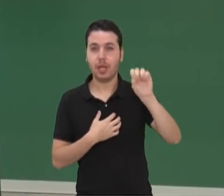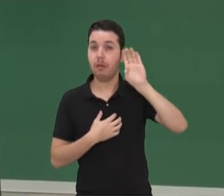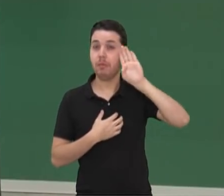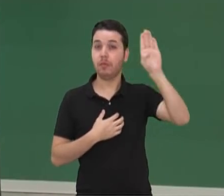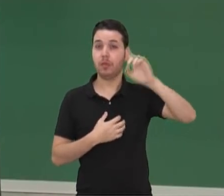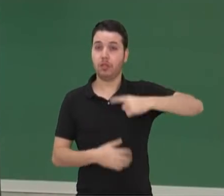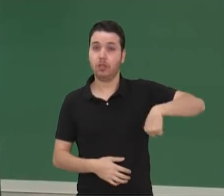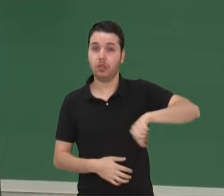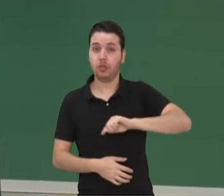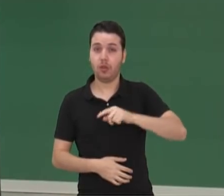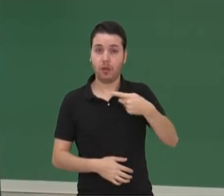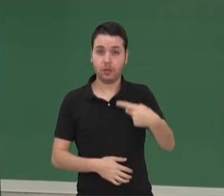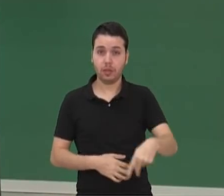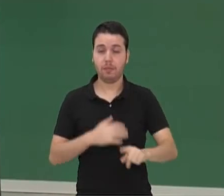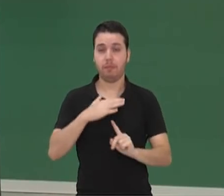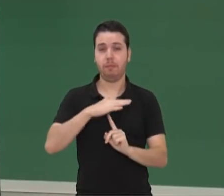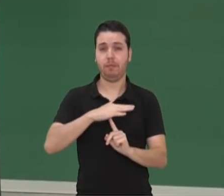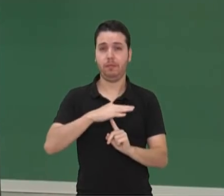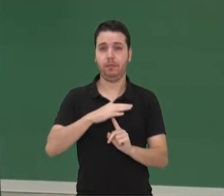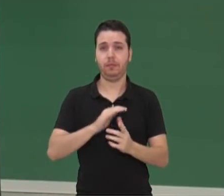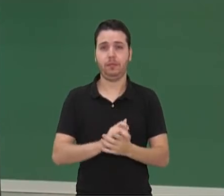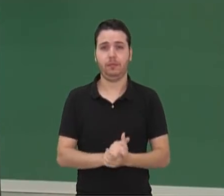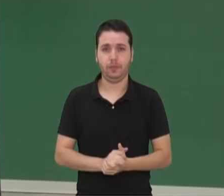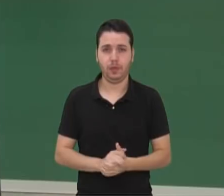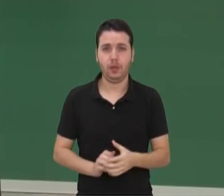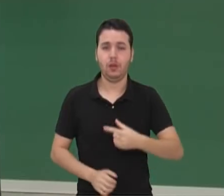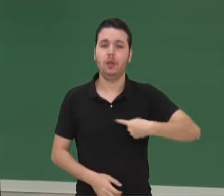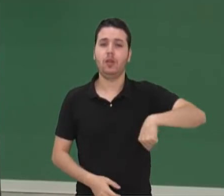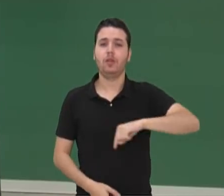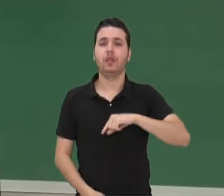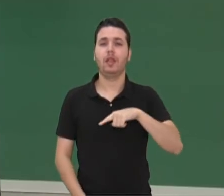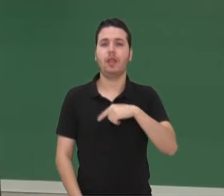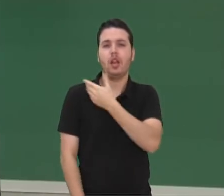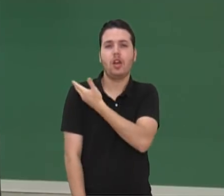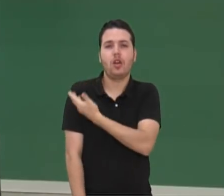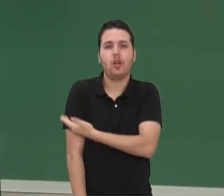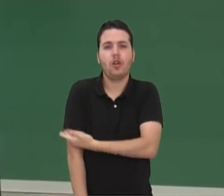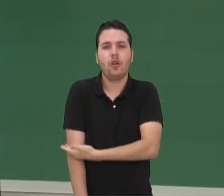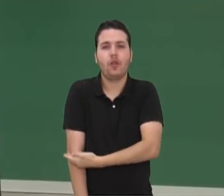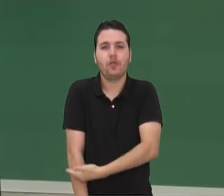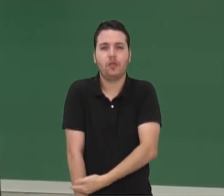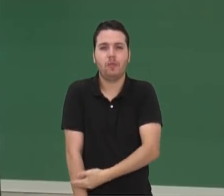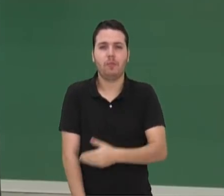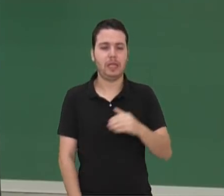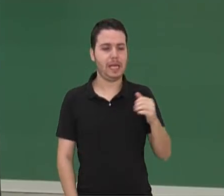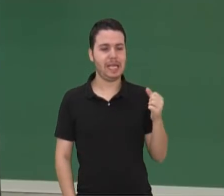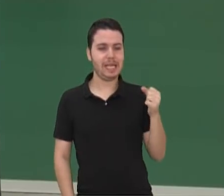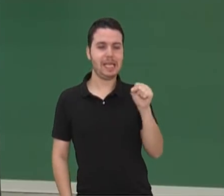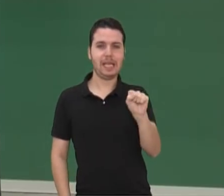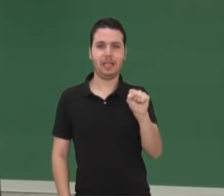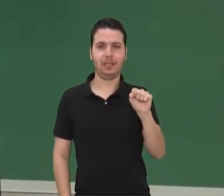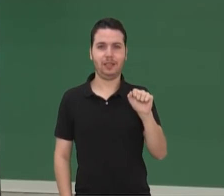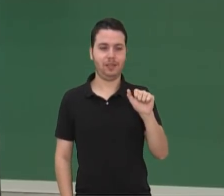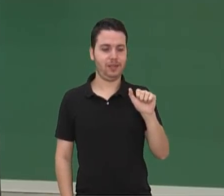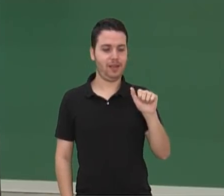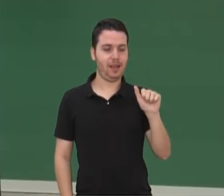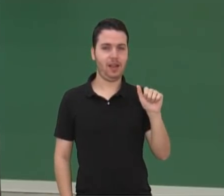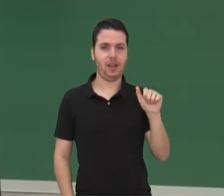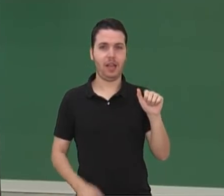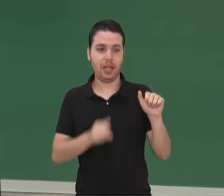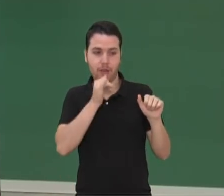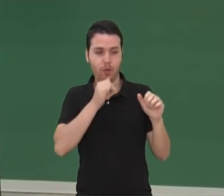no Paraná, né? Nós temos um hábito de marcar o S do plural no artigo e não